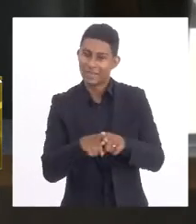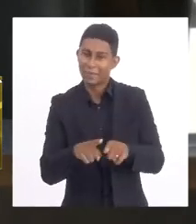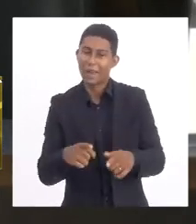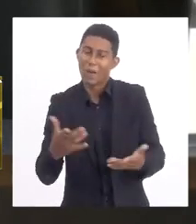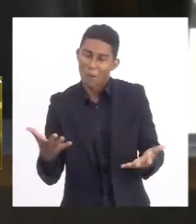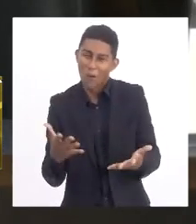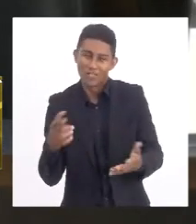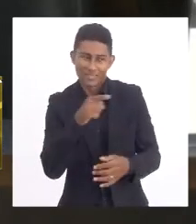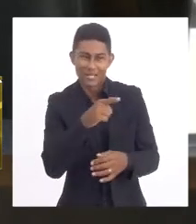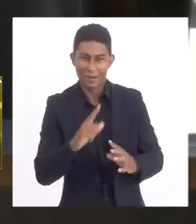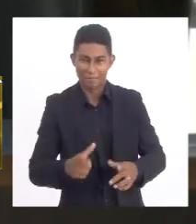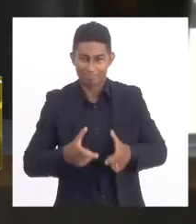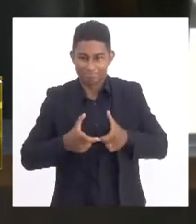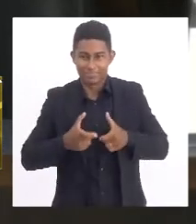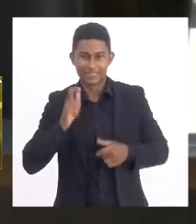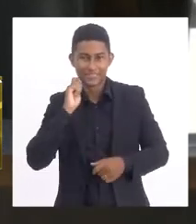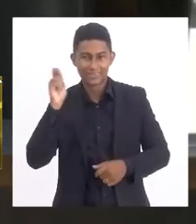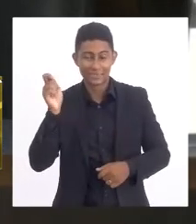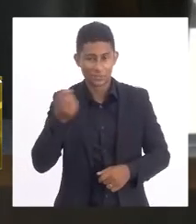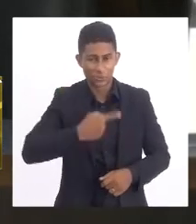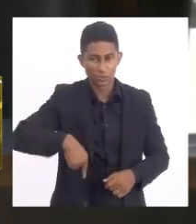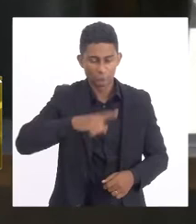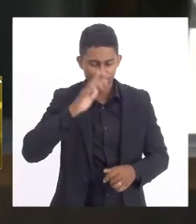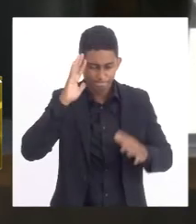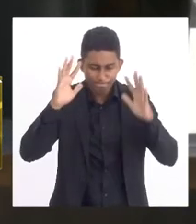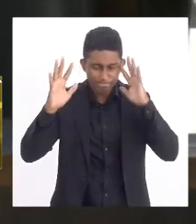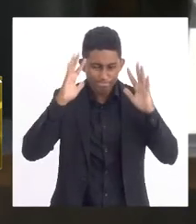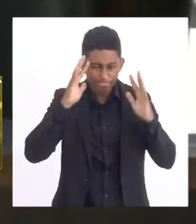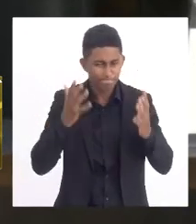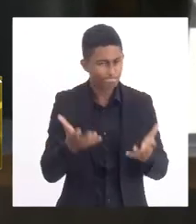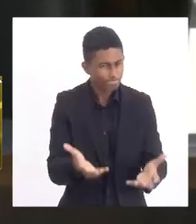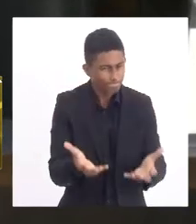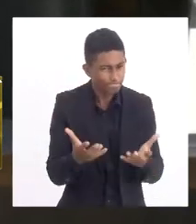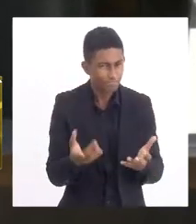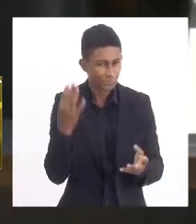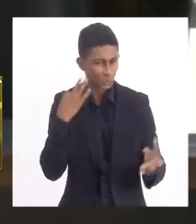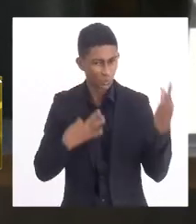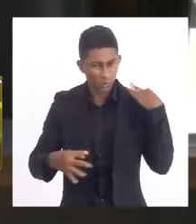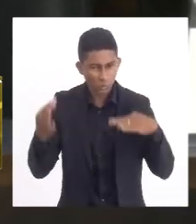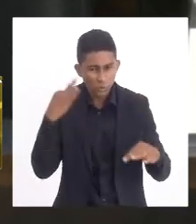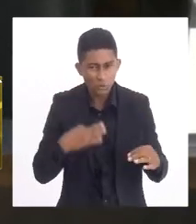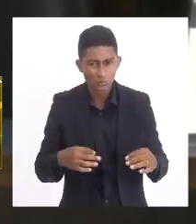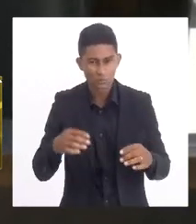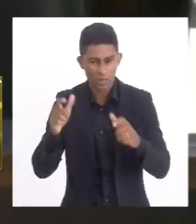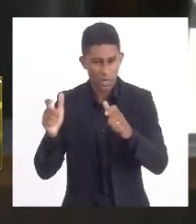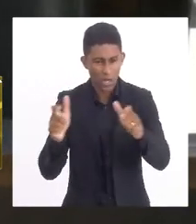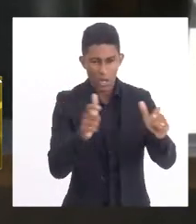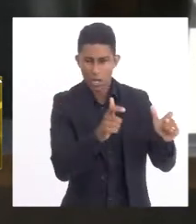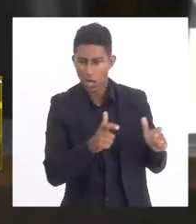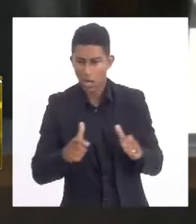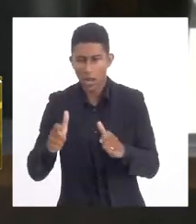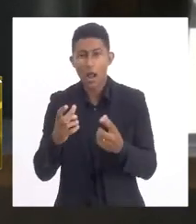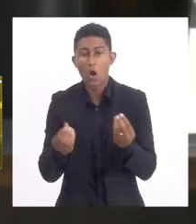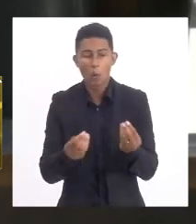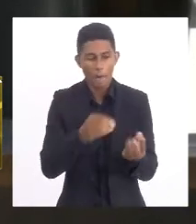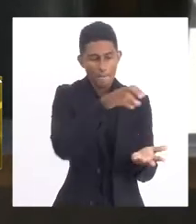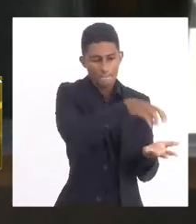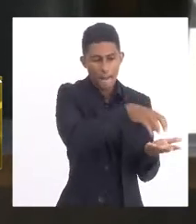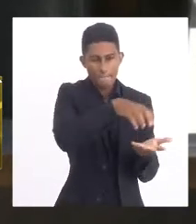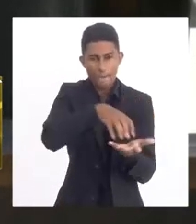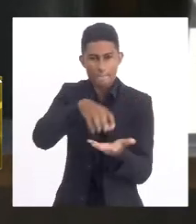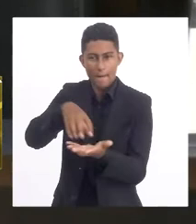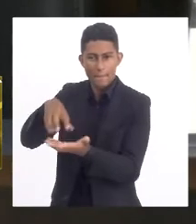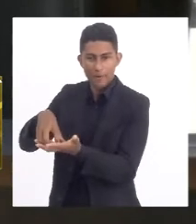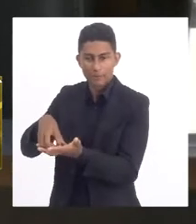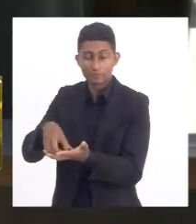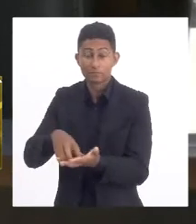hoje temos a ambição de expandir o potencial o potencial turístico de cada região por meio de escritórios locais e